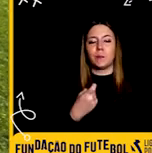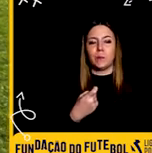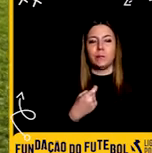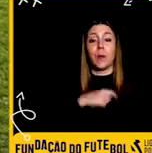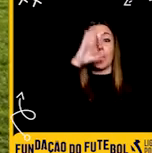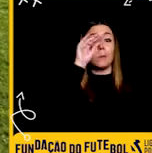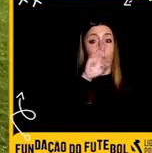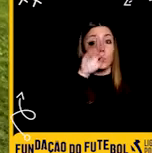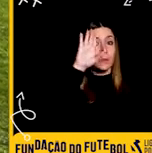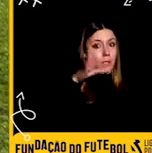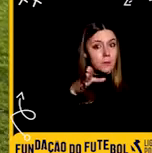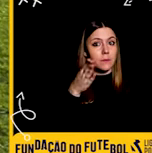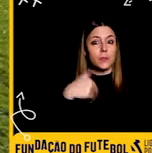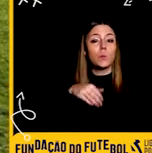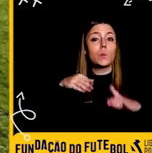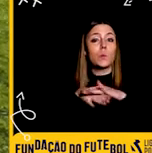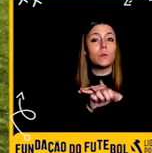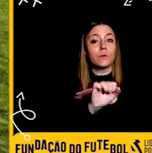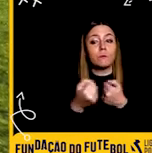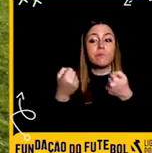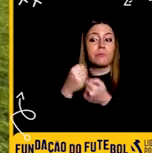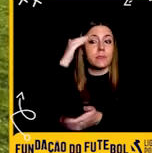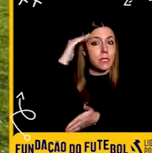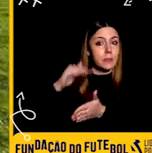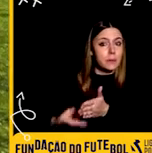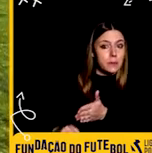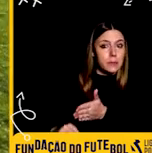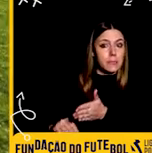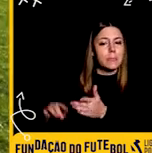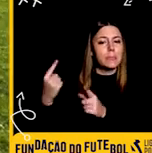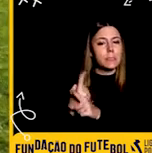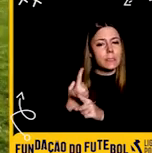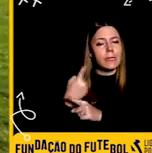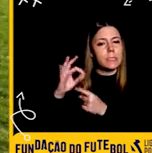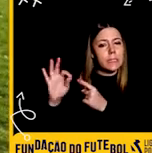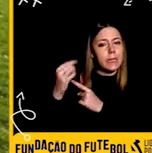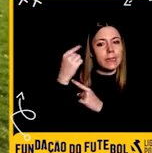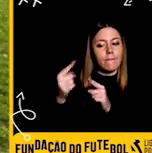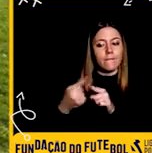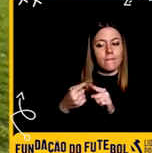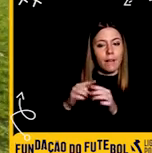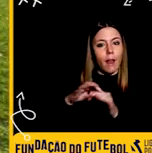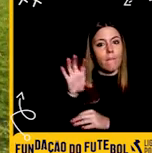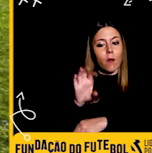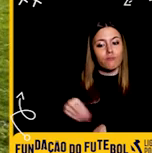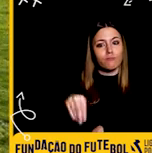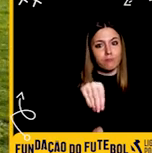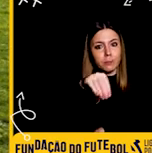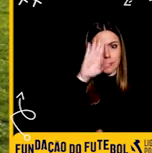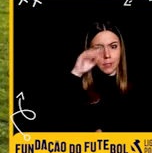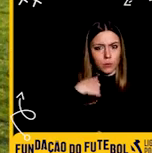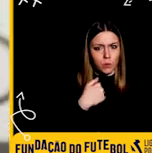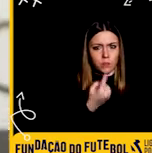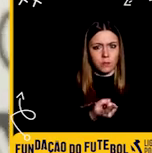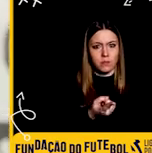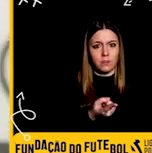pergunta, Pedro. Não sei se tu sabes, o teu gol contra o Casa Pia tem uma particularidade muito interessante, na jogada em si. Não sei se sabes o